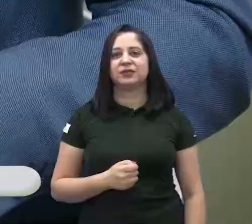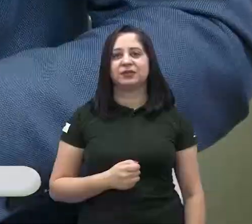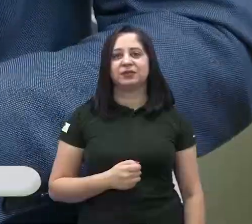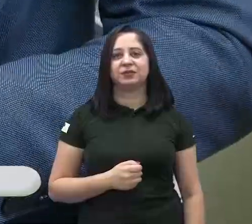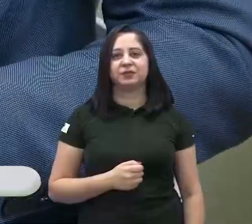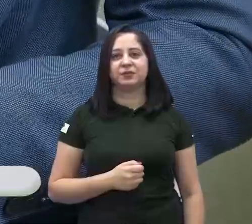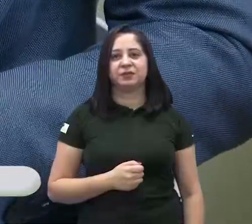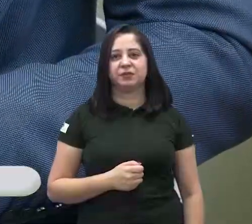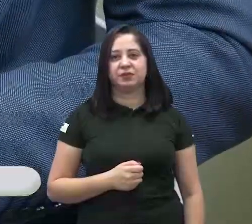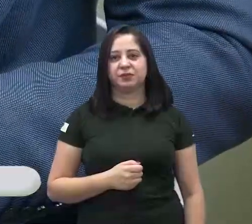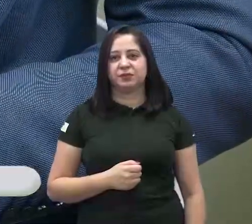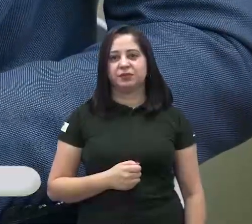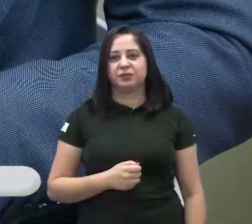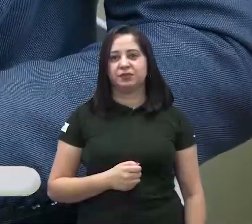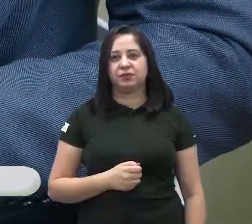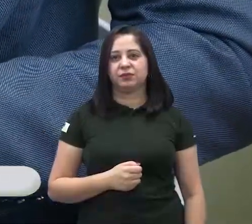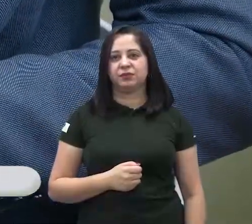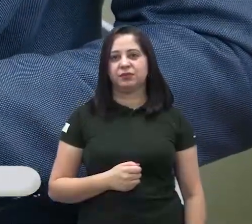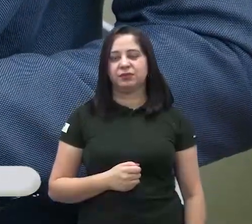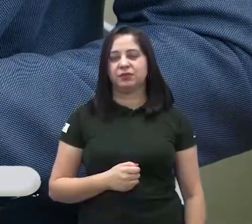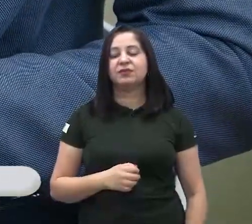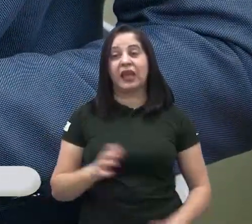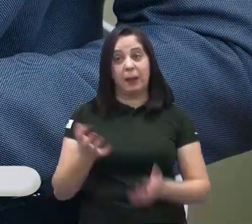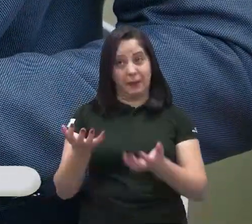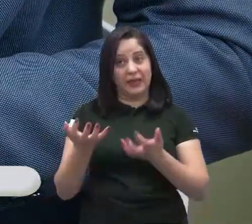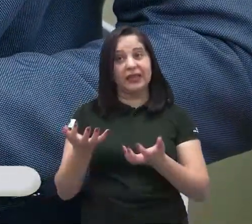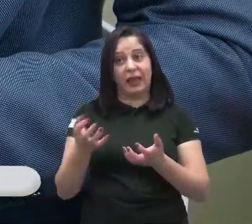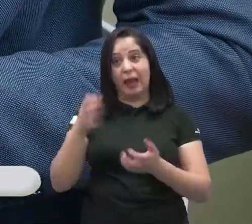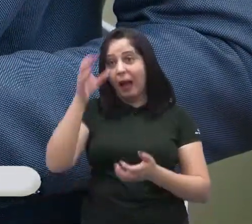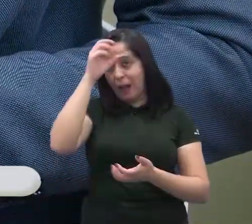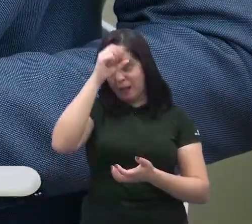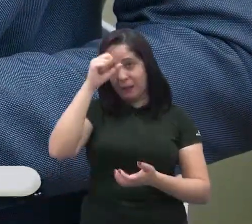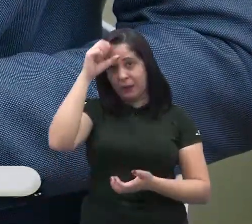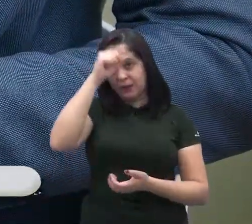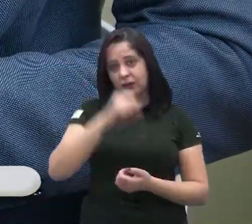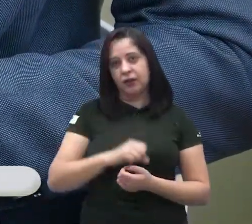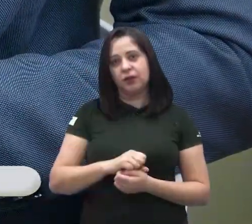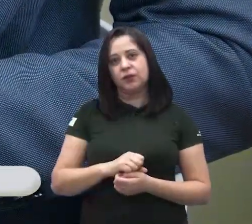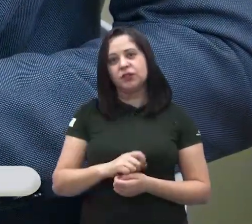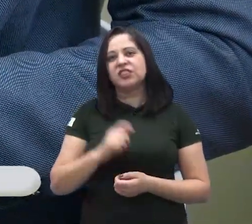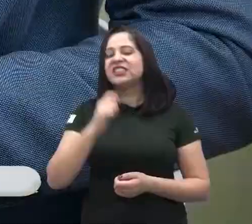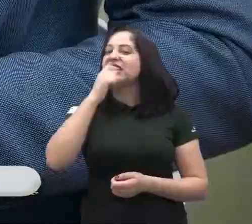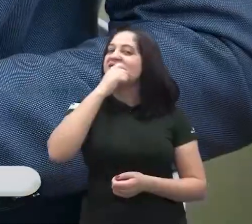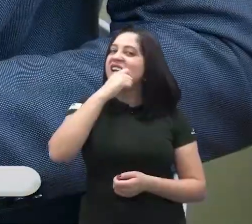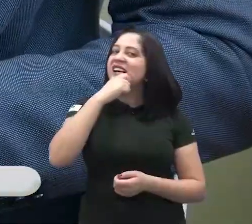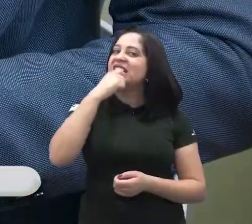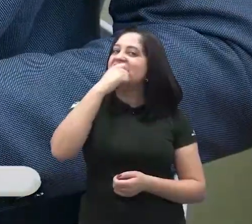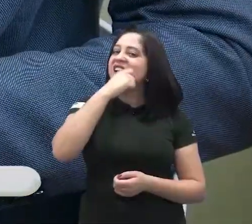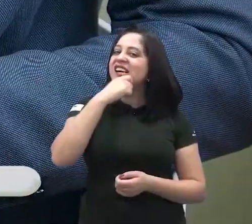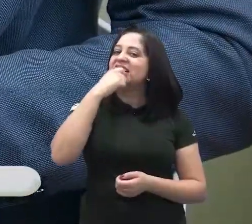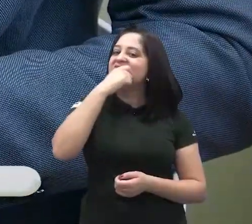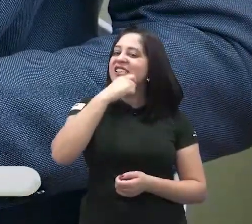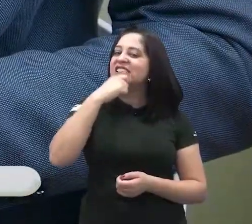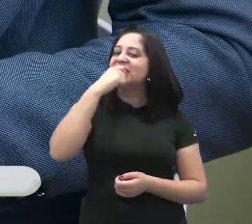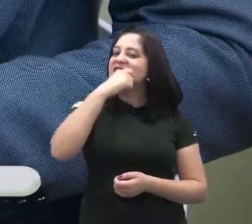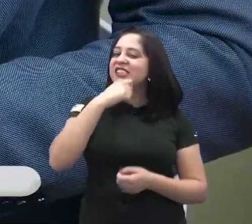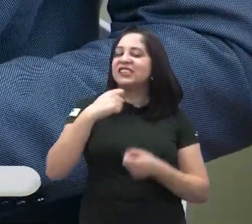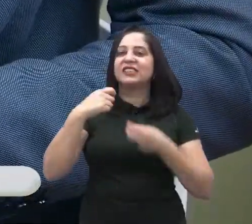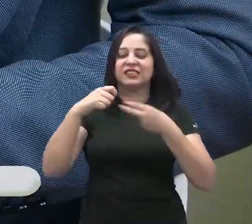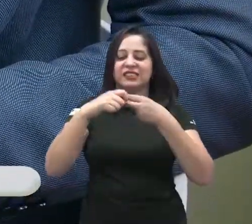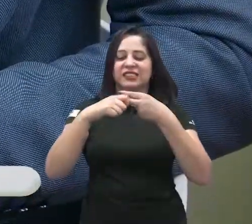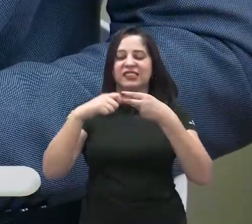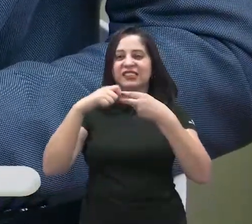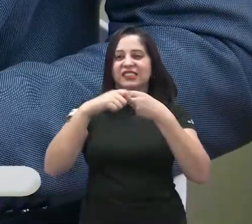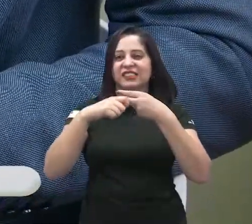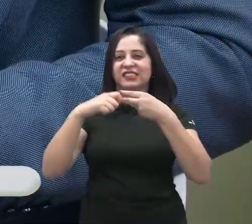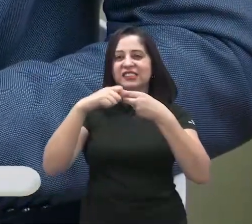muito, que querem mesmo aprender. Então, a gente inclina um pouquinho e a gente vai fazer esse movimento circular, pegando o dente e